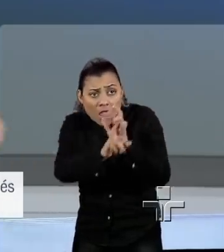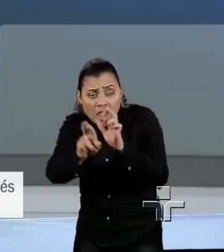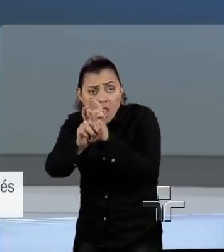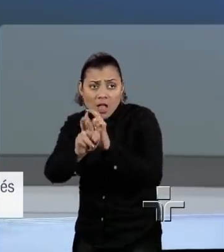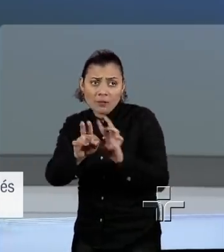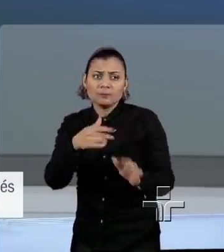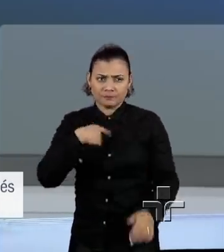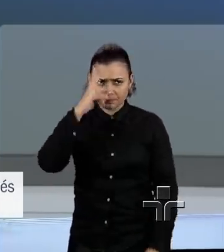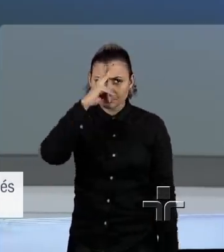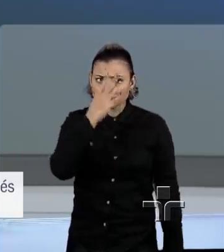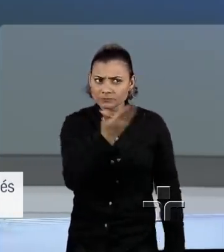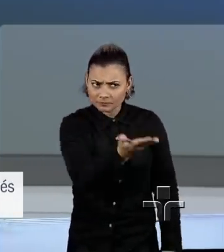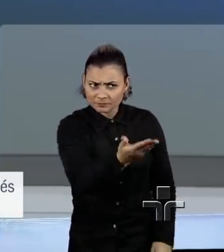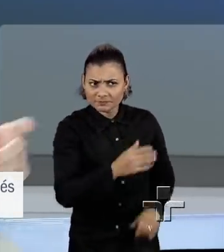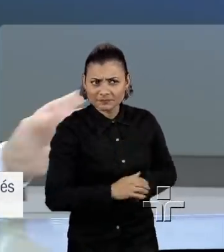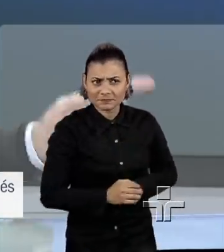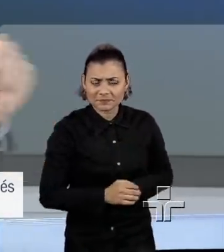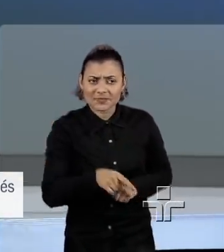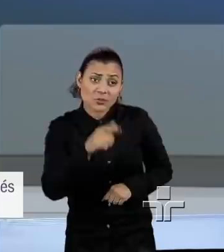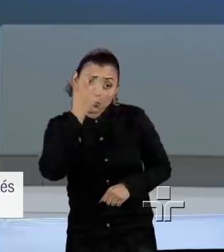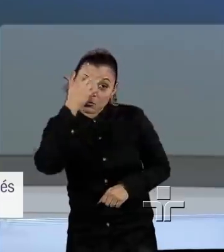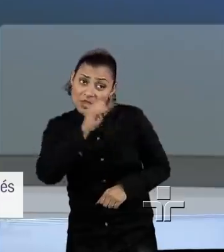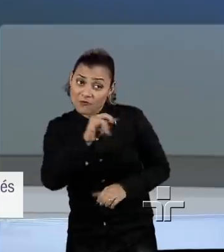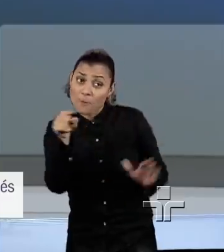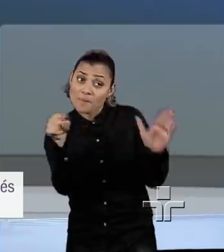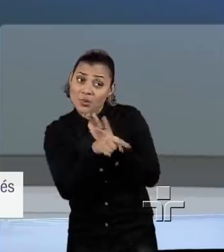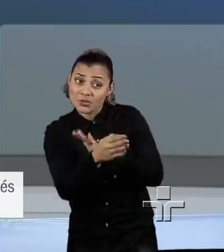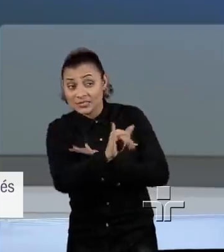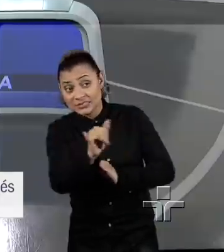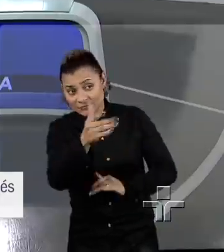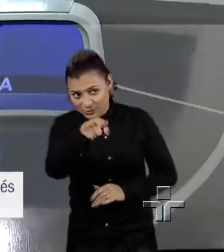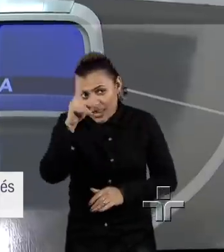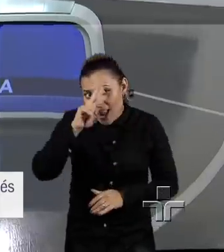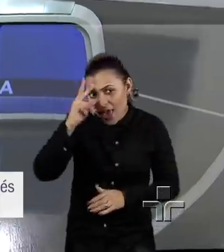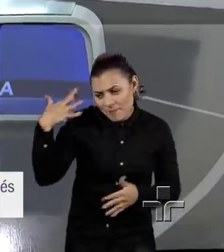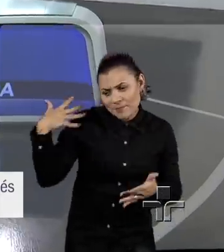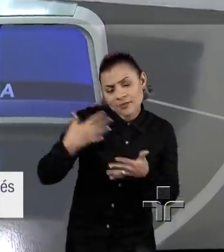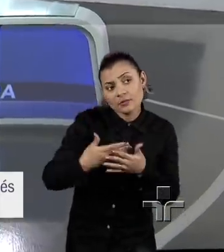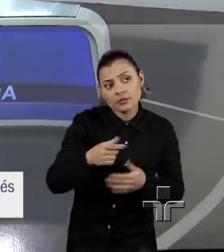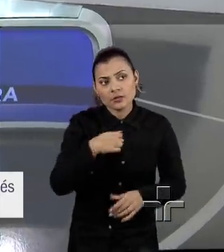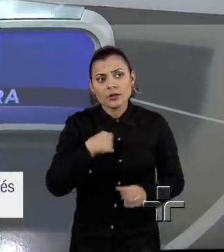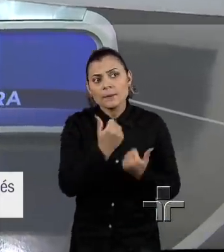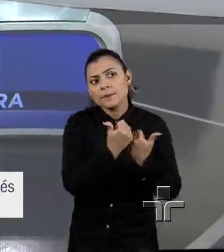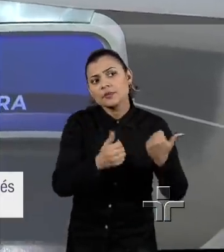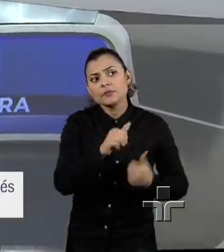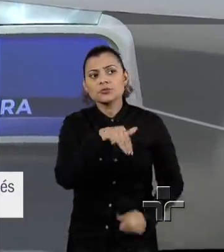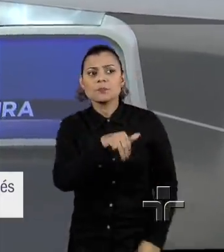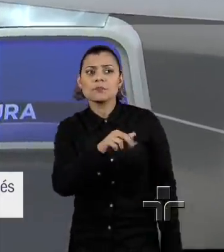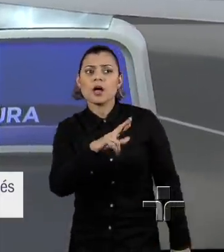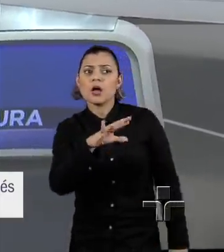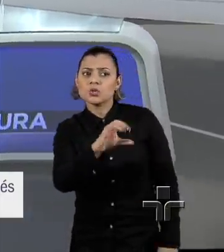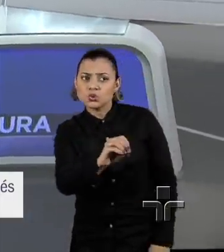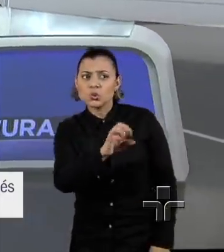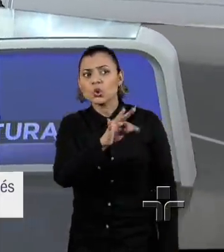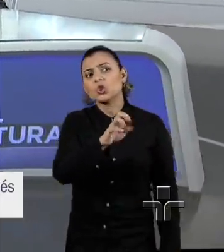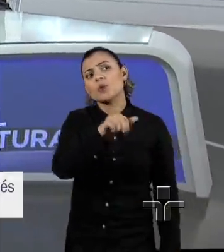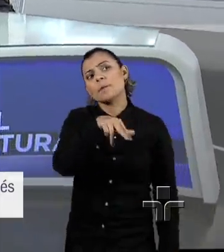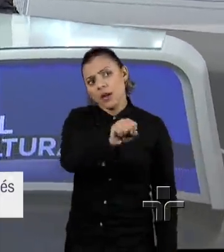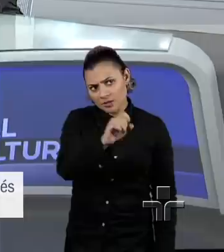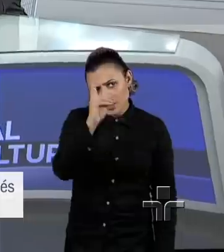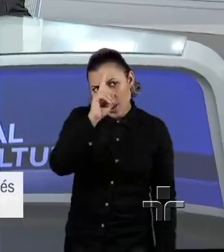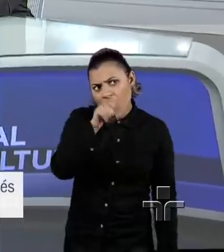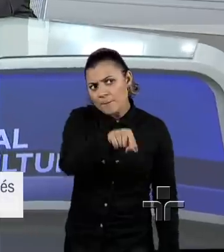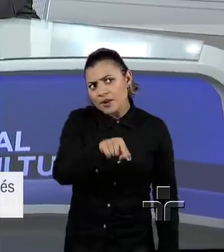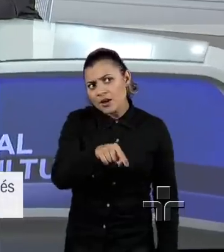queria lembrar, William, se você... Não sei se eu vou perguntar uma coisa para você, quero ver se você lembra. O ministro Márcio Tomás Bastos. Você lembra do